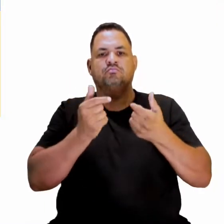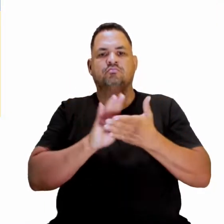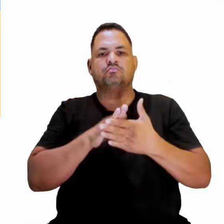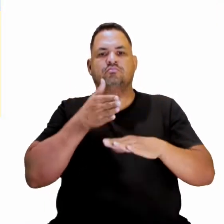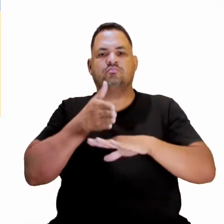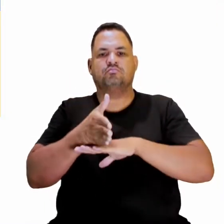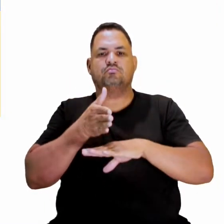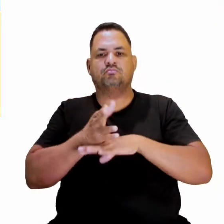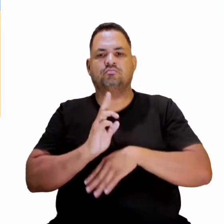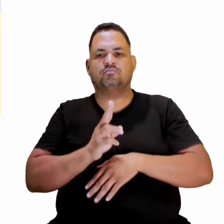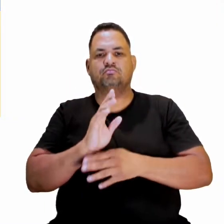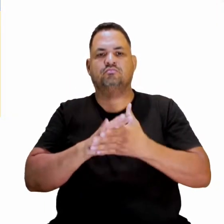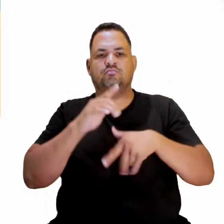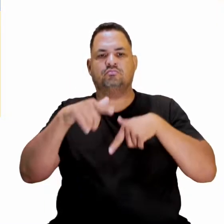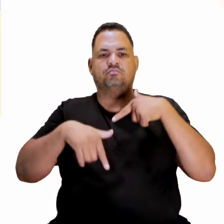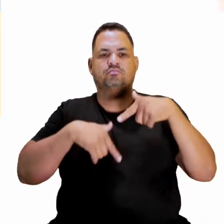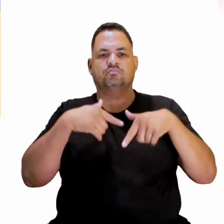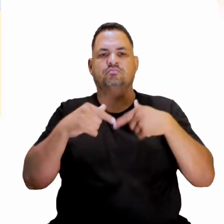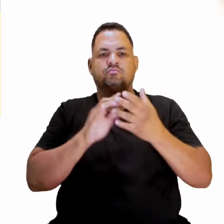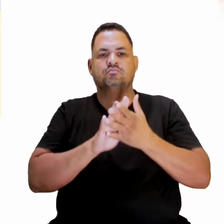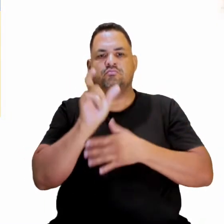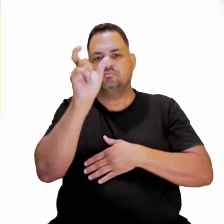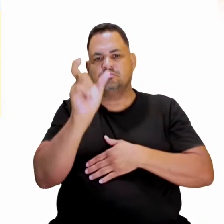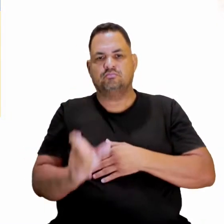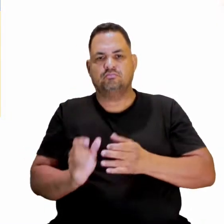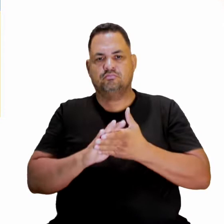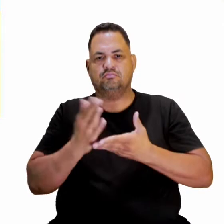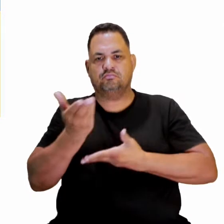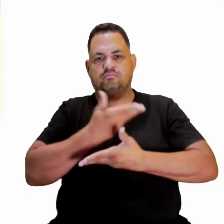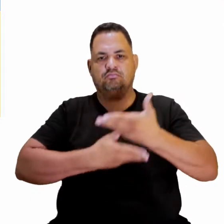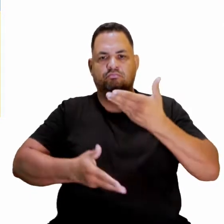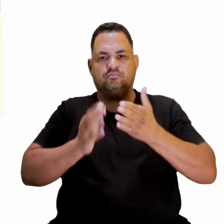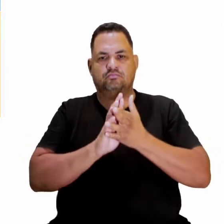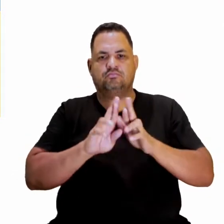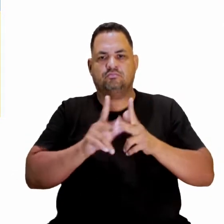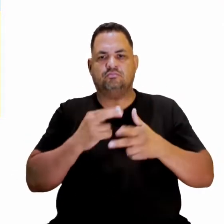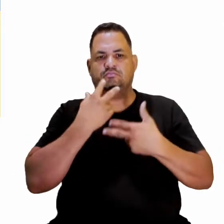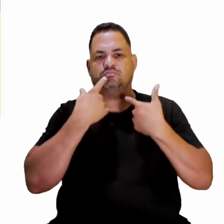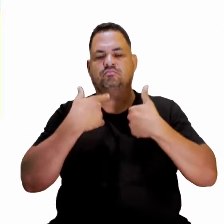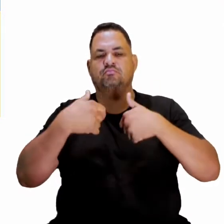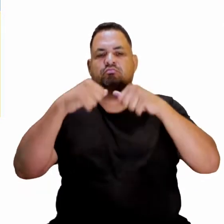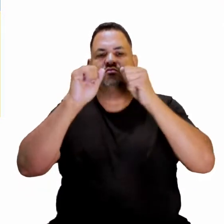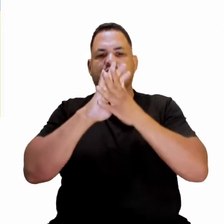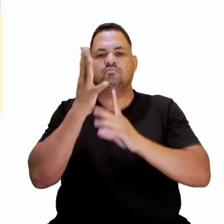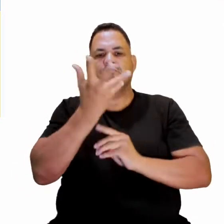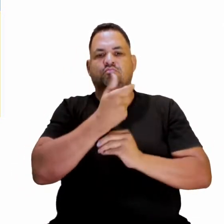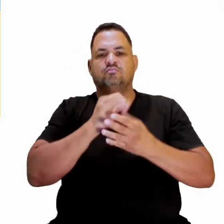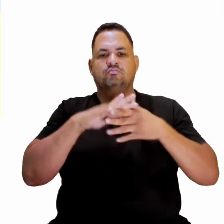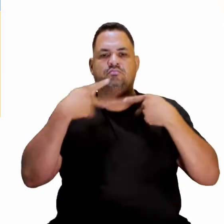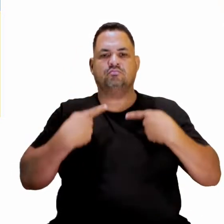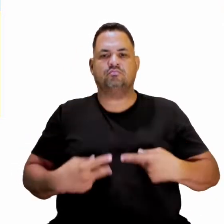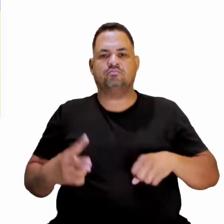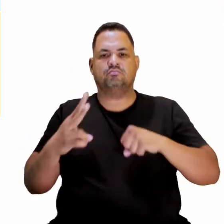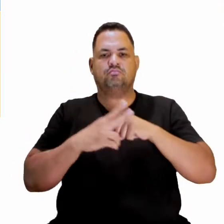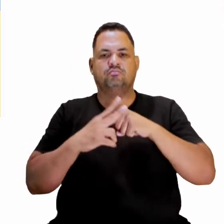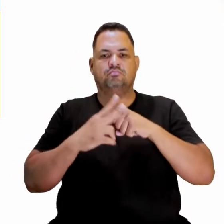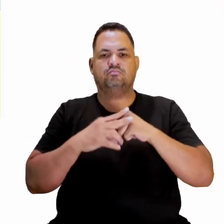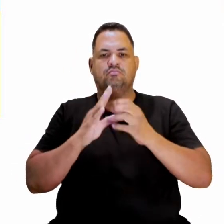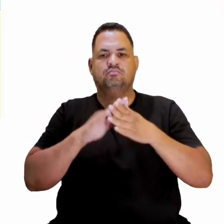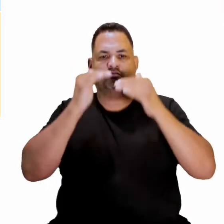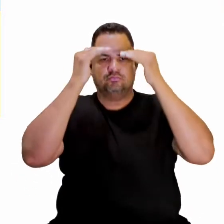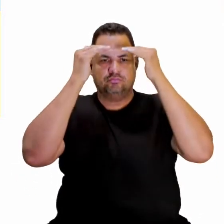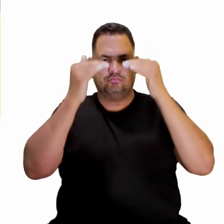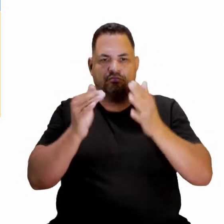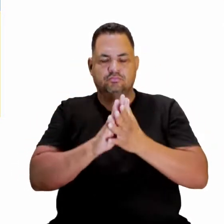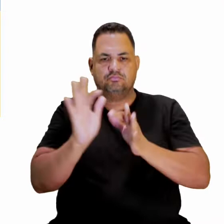vai participar de processos de produção individual, colaborativa em diferentes linguagens artísticas, corporais e verbais,